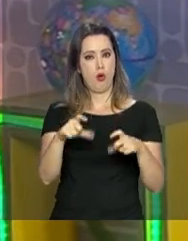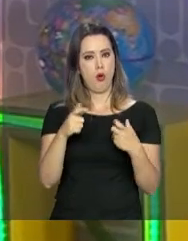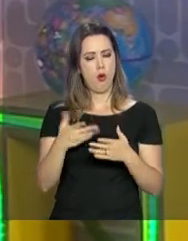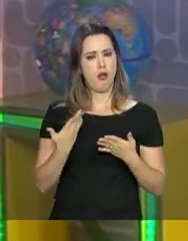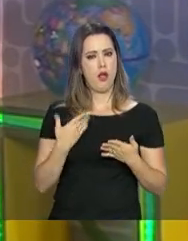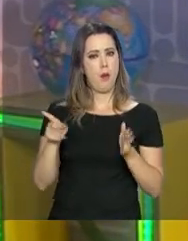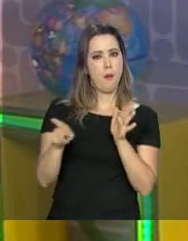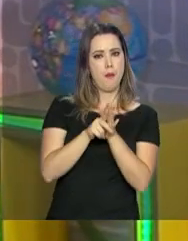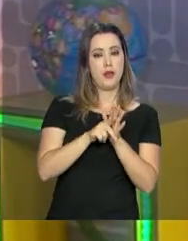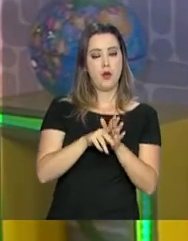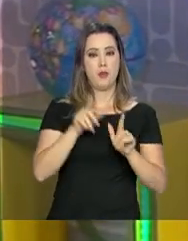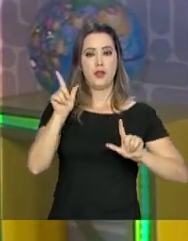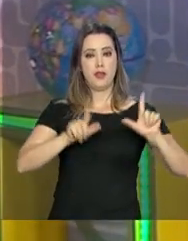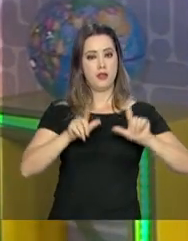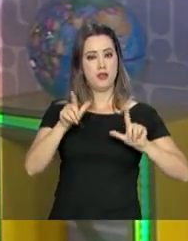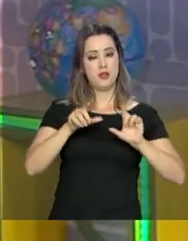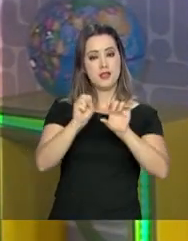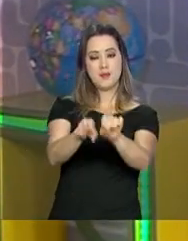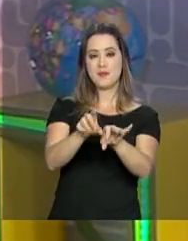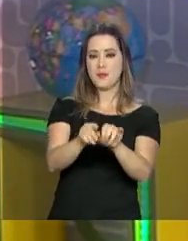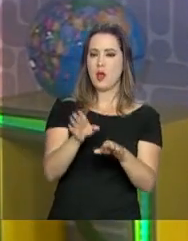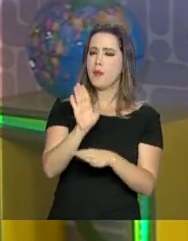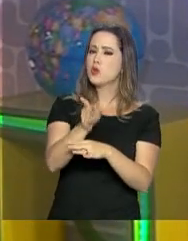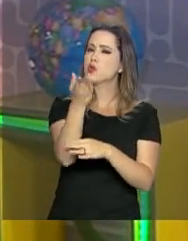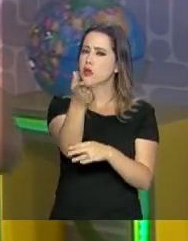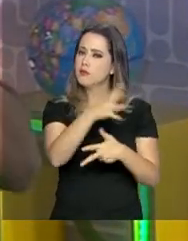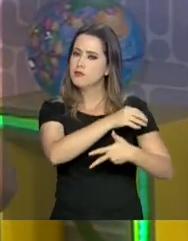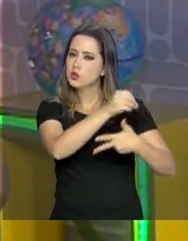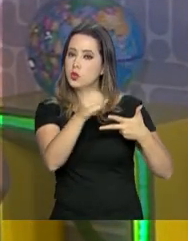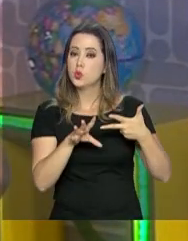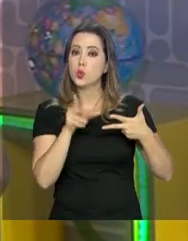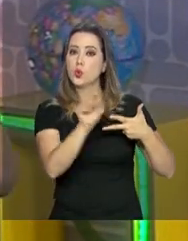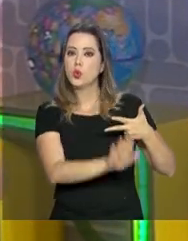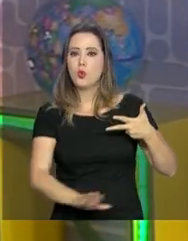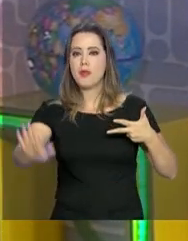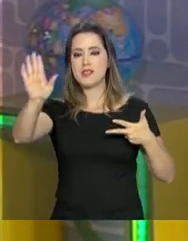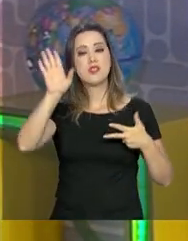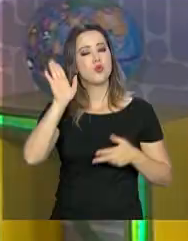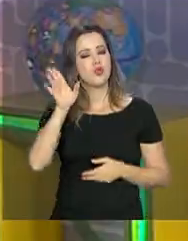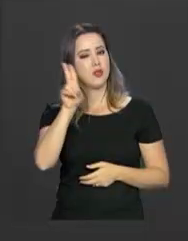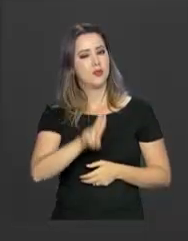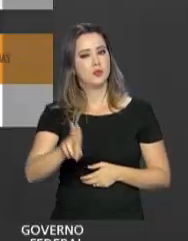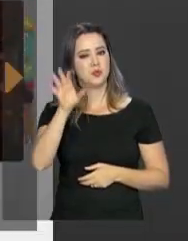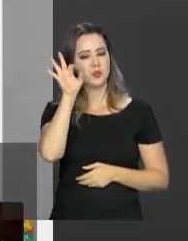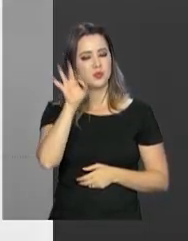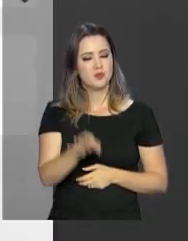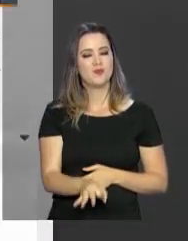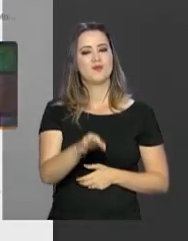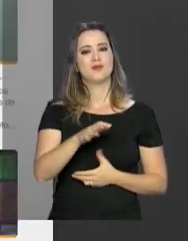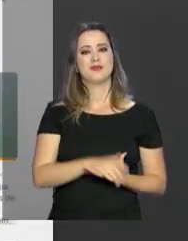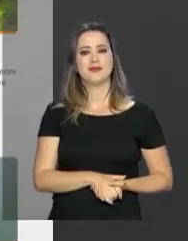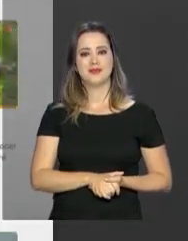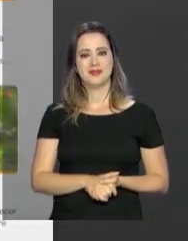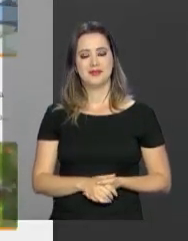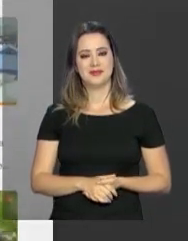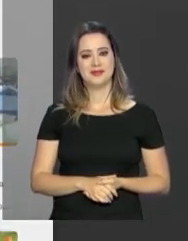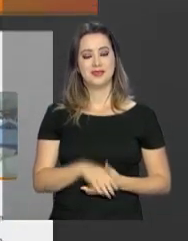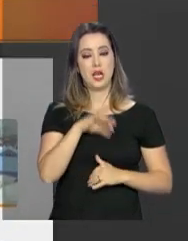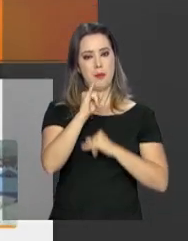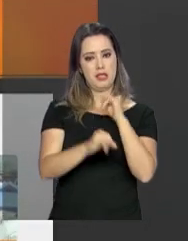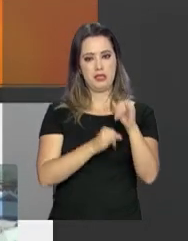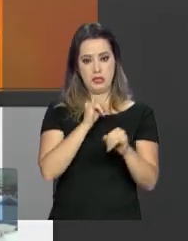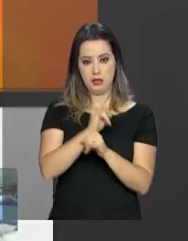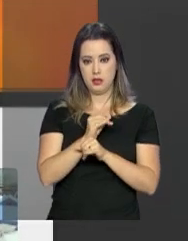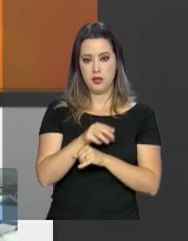ferramenta da tv escola pra te ajudar no enem já tem gente de todo o brasil usando etanol um sucesso pela internet em tv